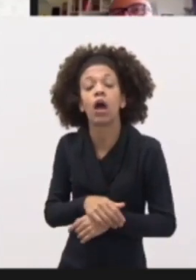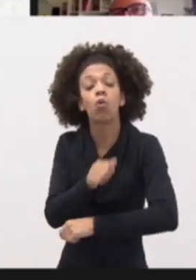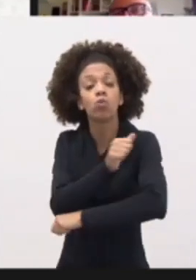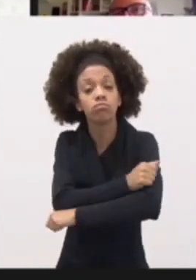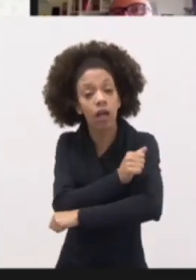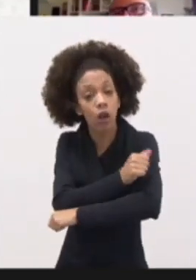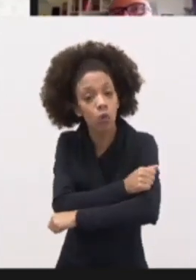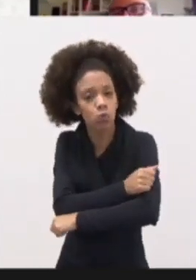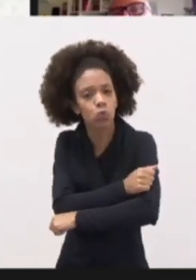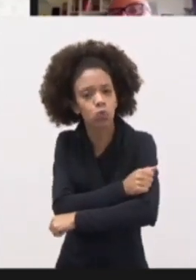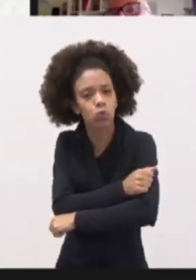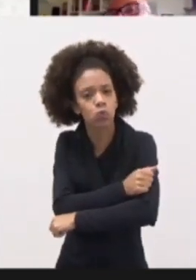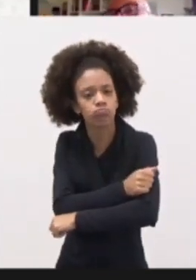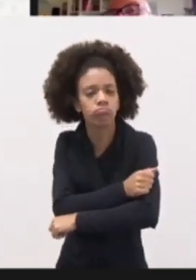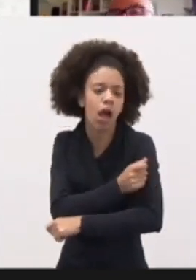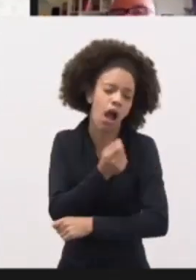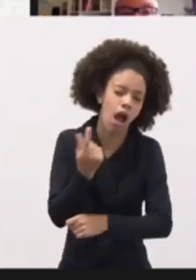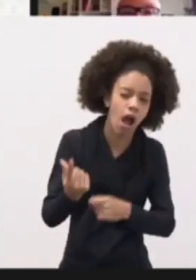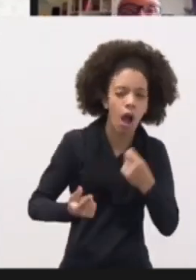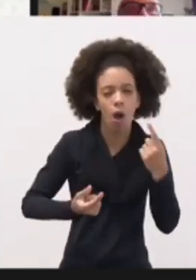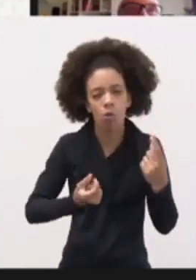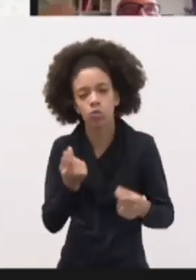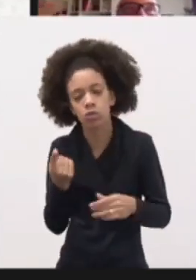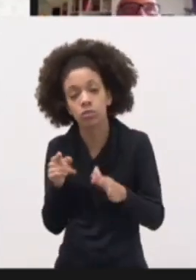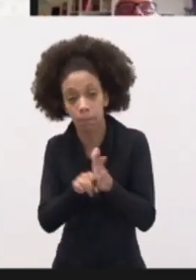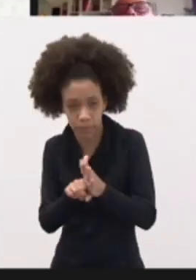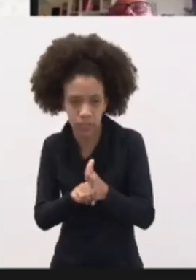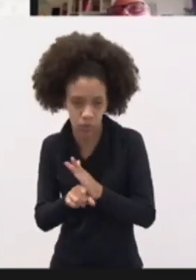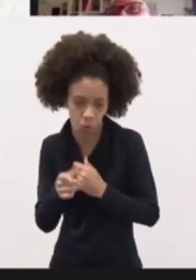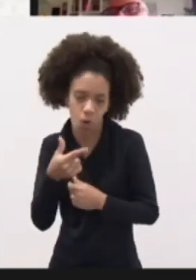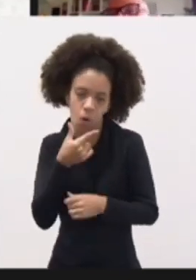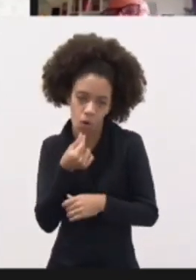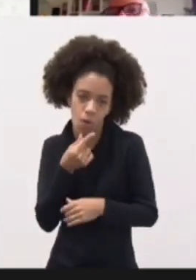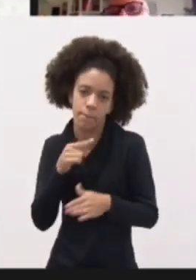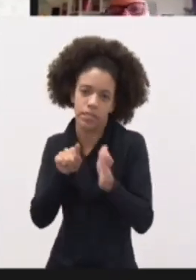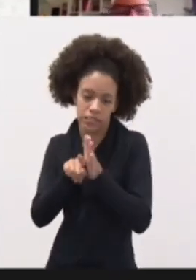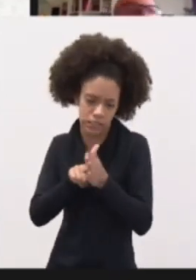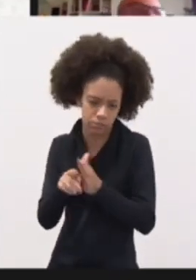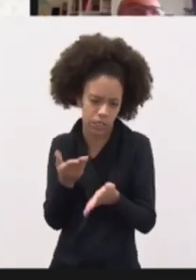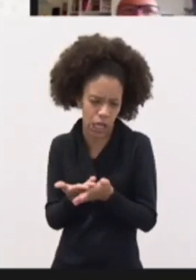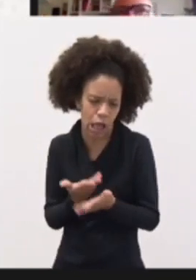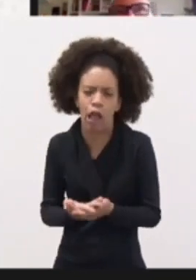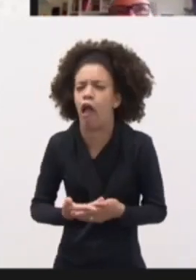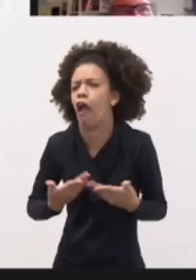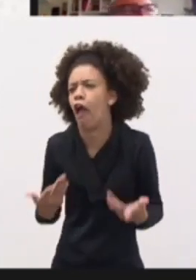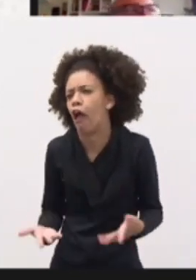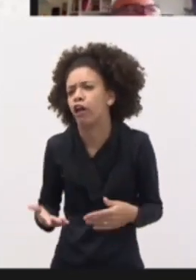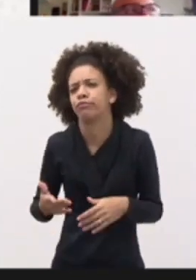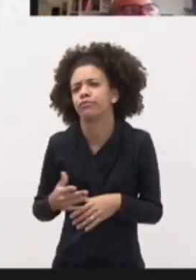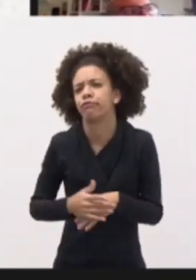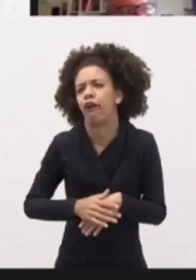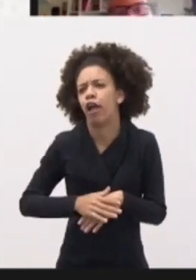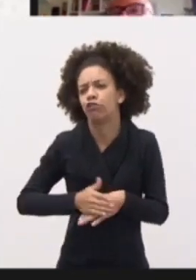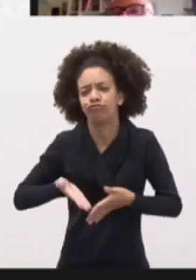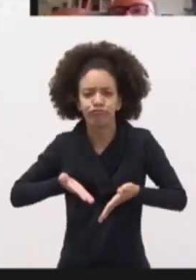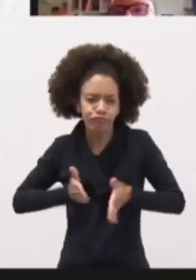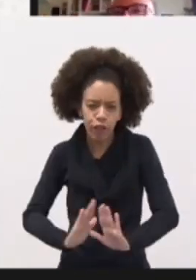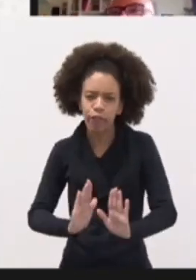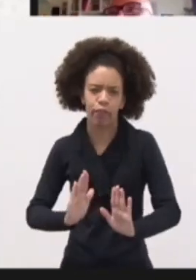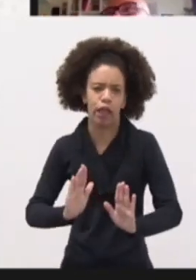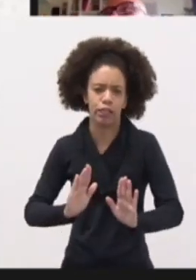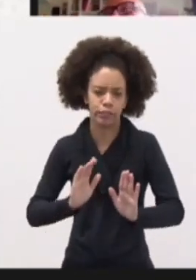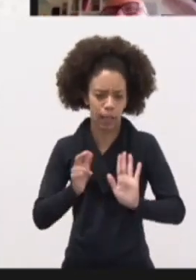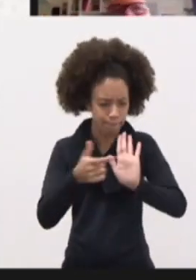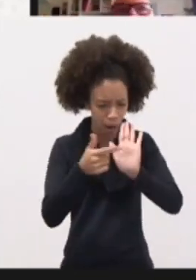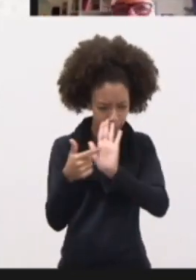alunos, alguns dos pesquisadores falam, eles são nativos digitais, já nascem clicando